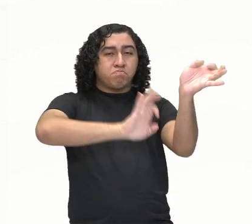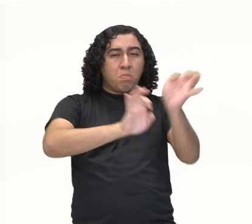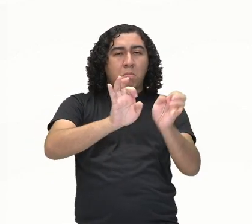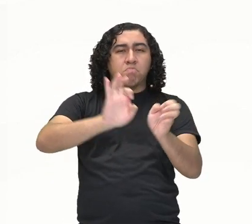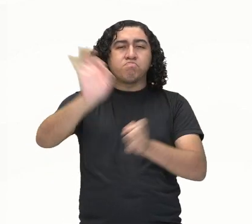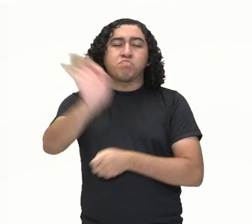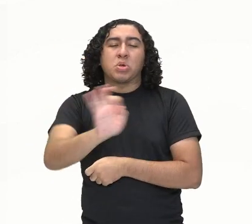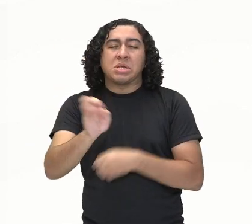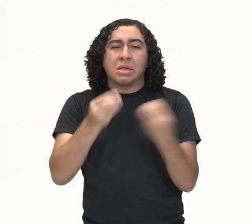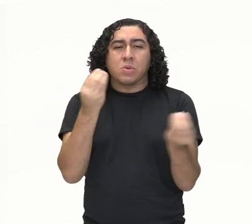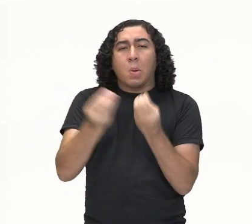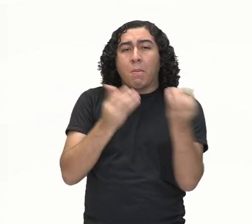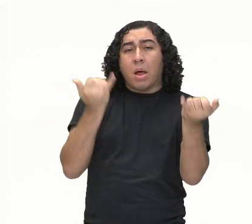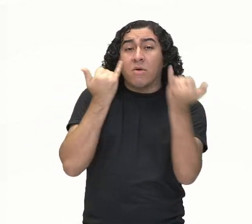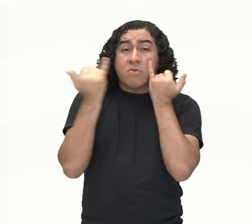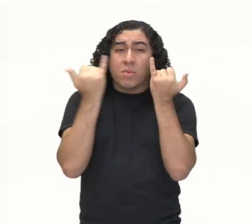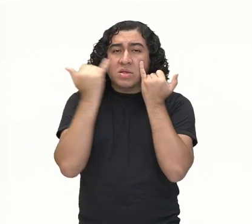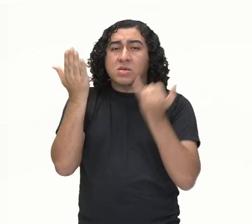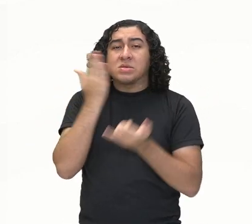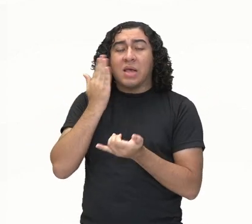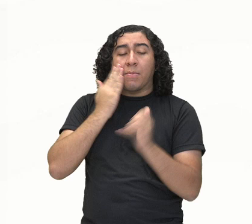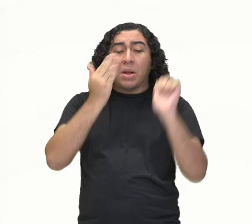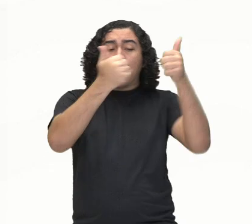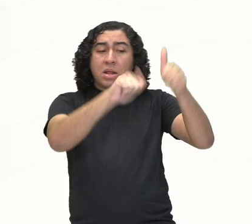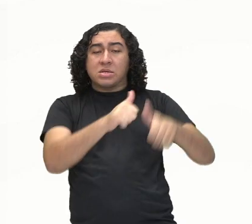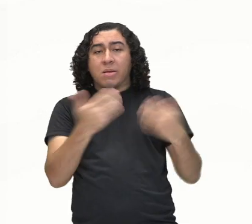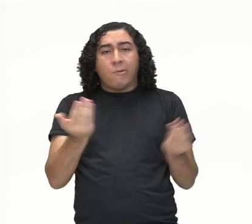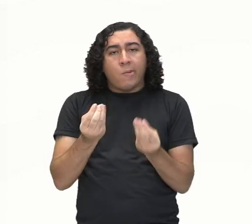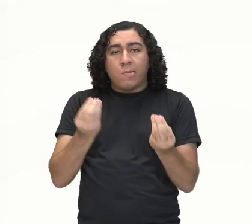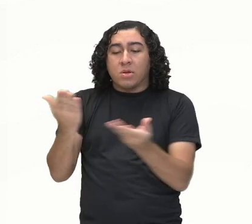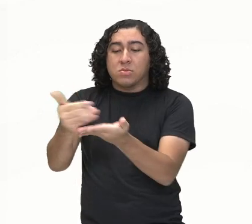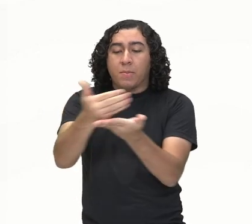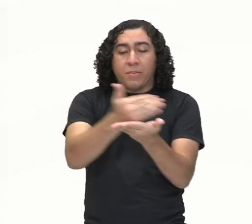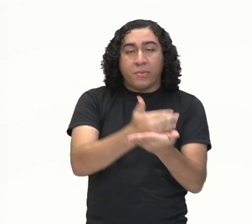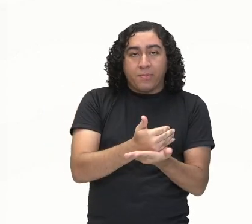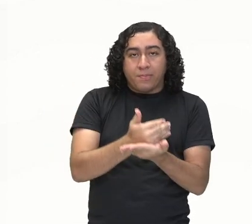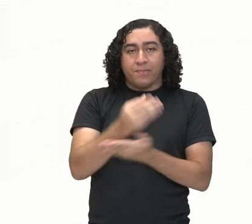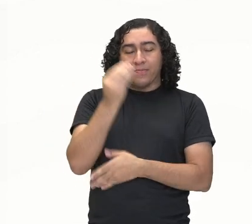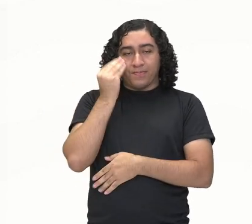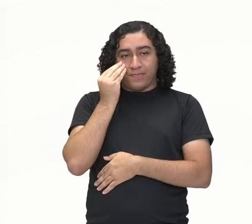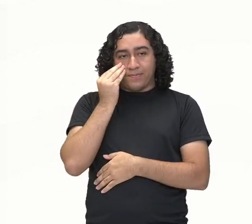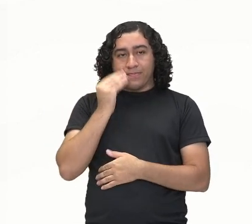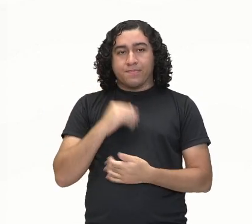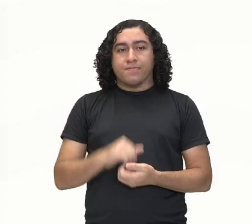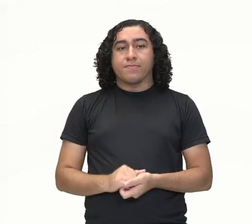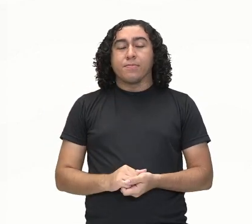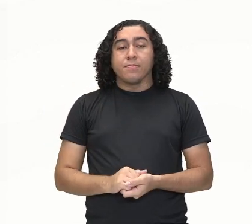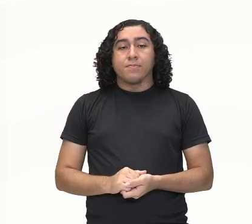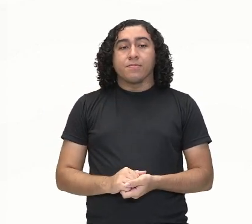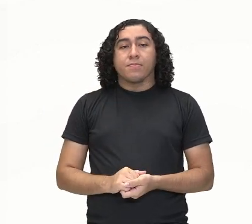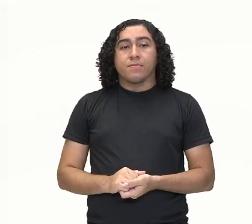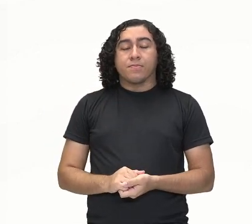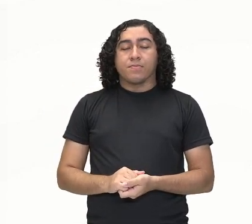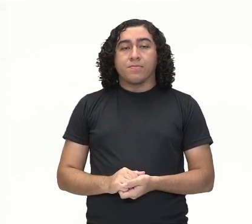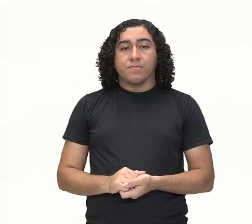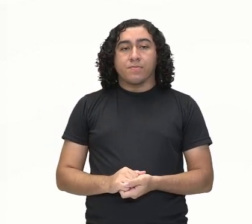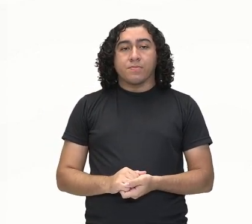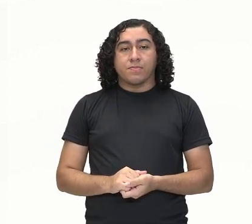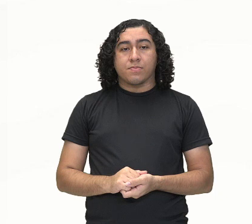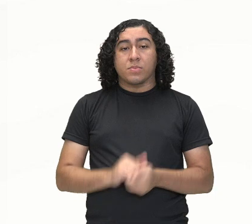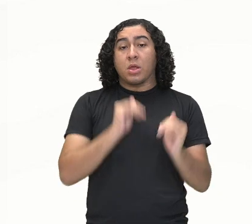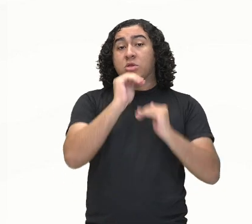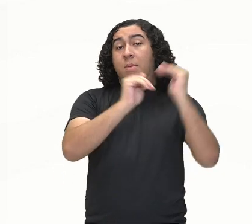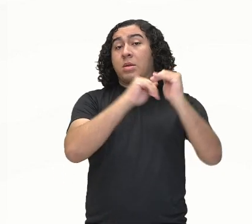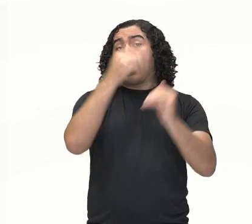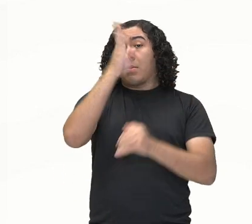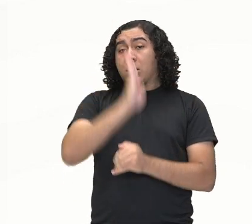que dados, como é que eles são verificados. Então, nós temos aqui que o desenvolvimento do Brasil ele